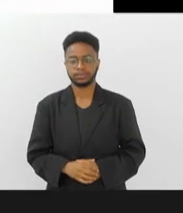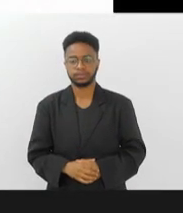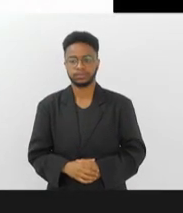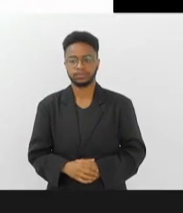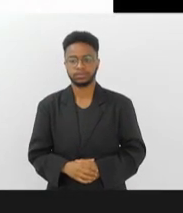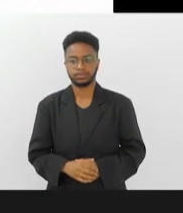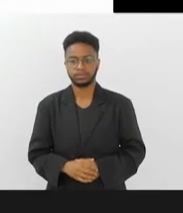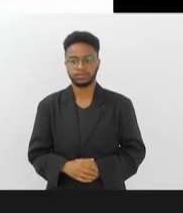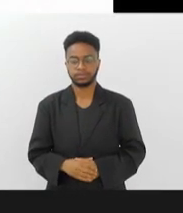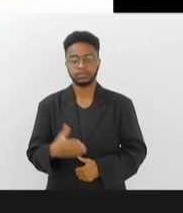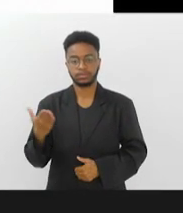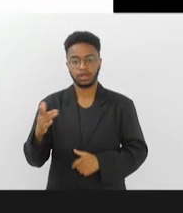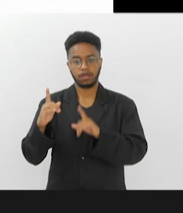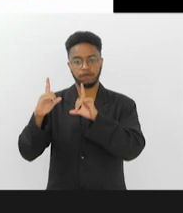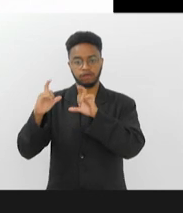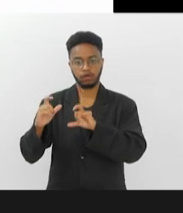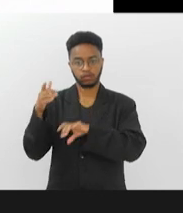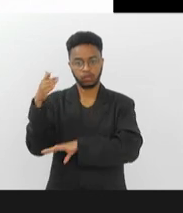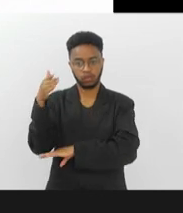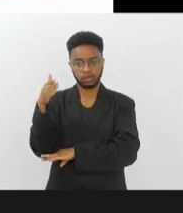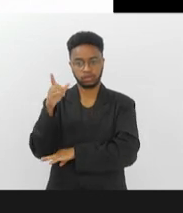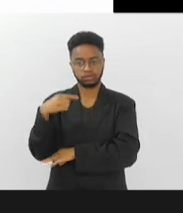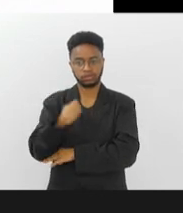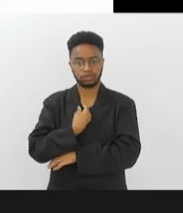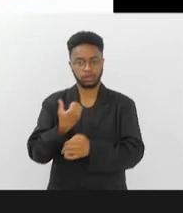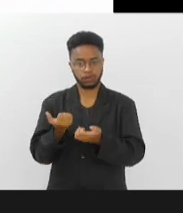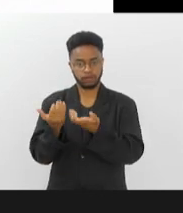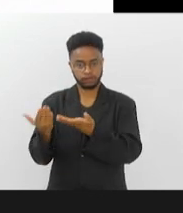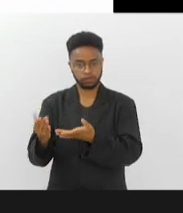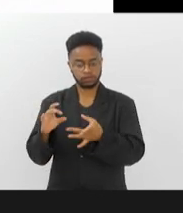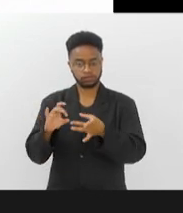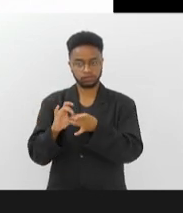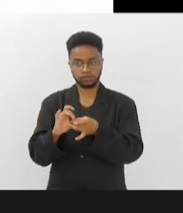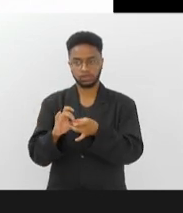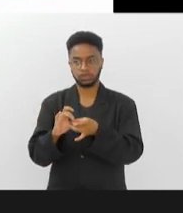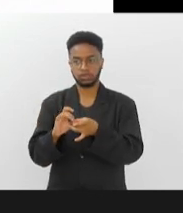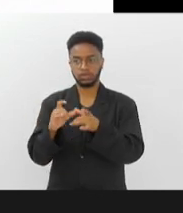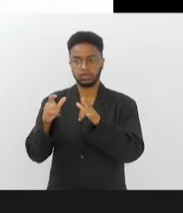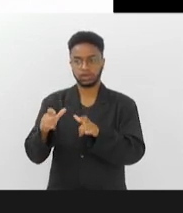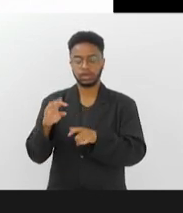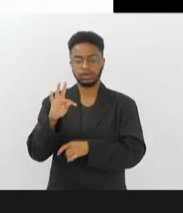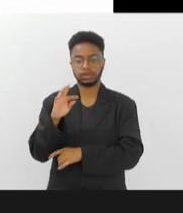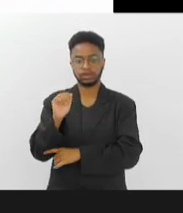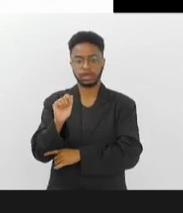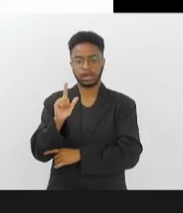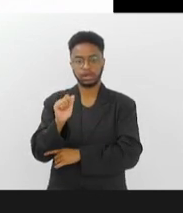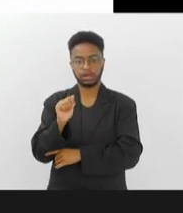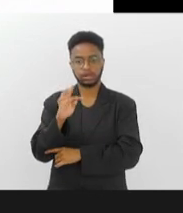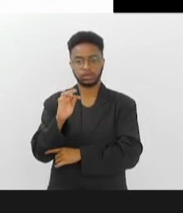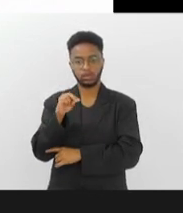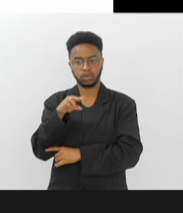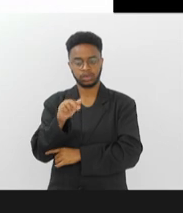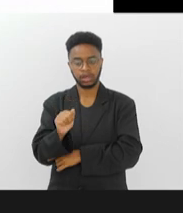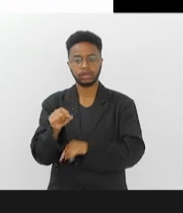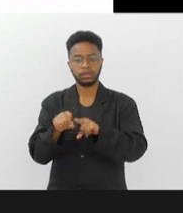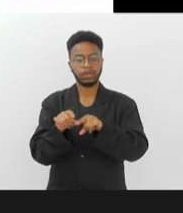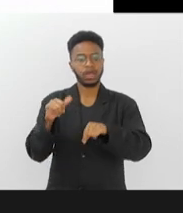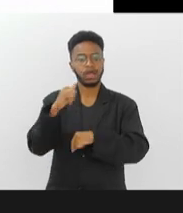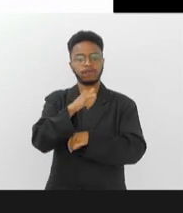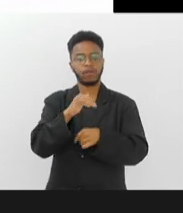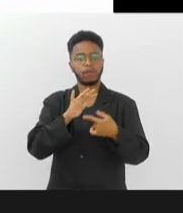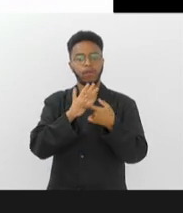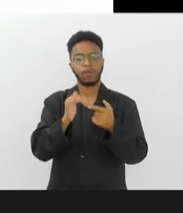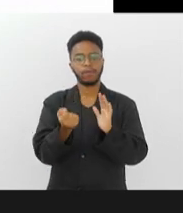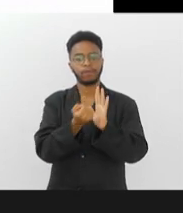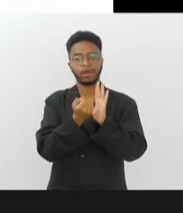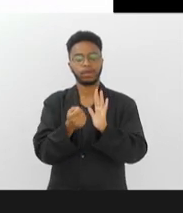Essa aí é uma foto do hotel que a gente está oferecendo, que fica em Talatona, e essa é a TAG, a companhia aérea